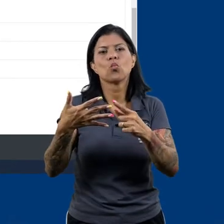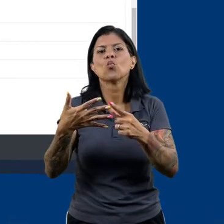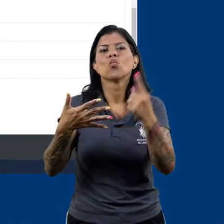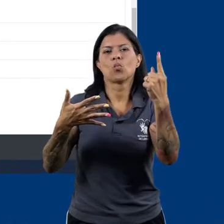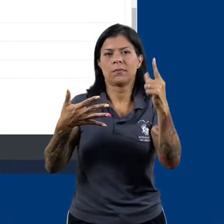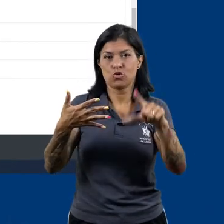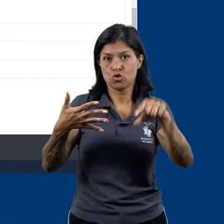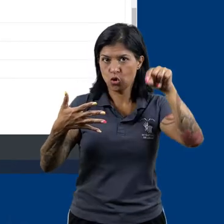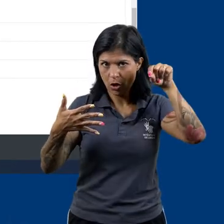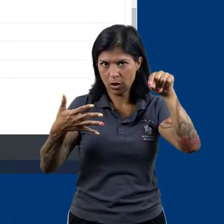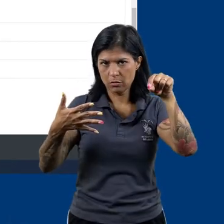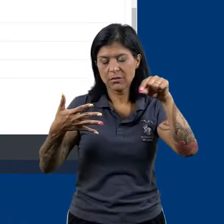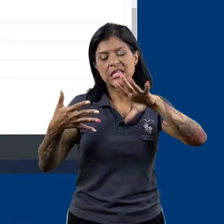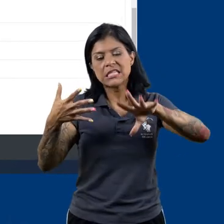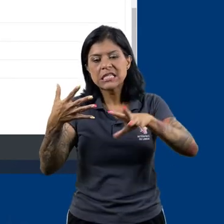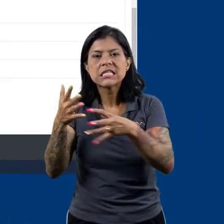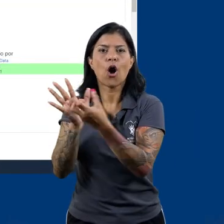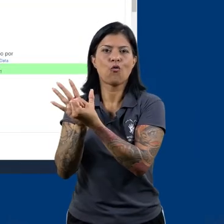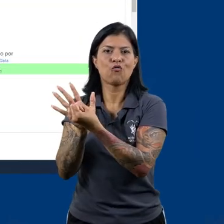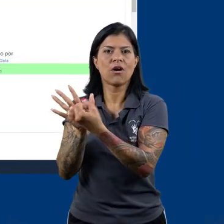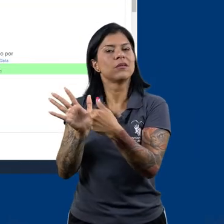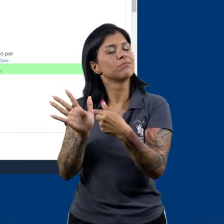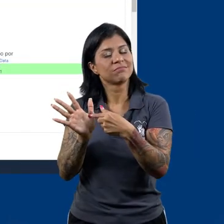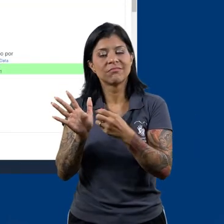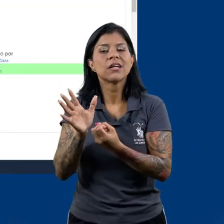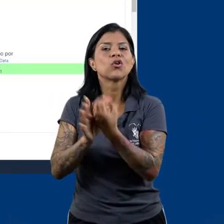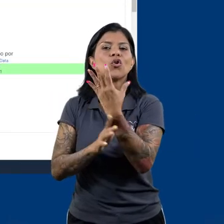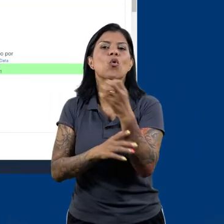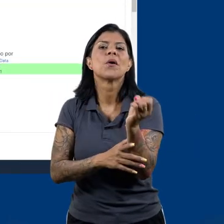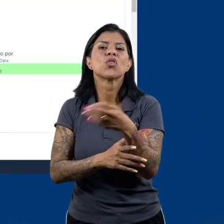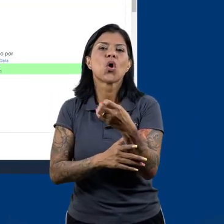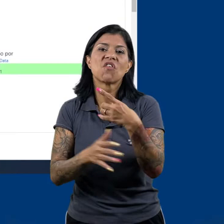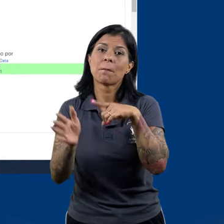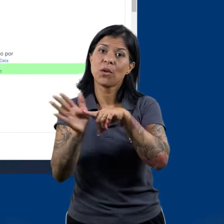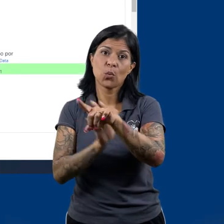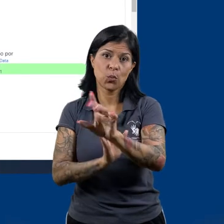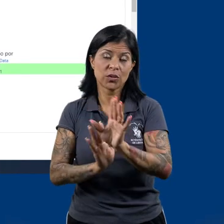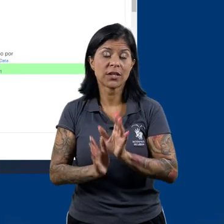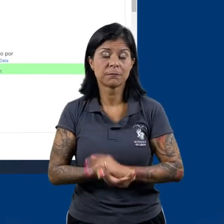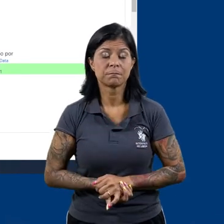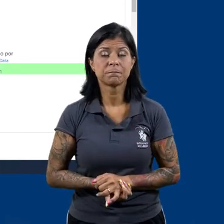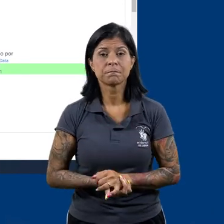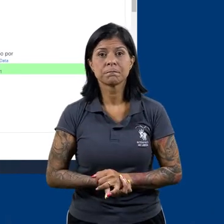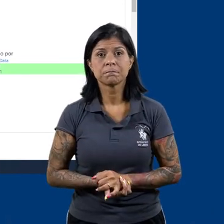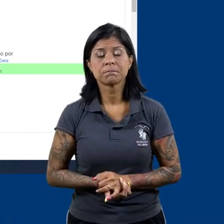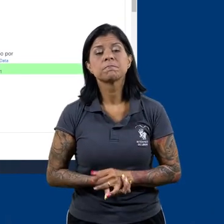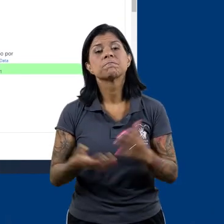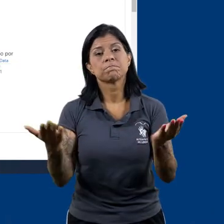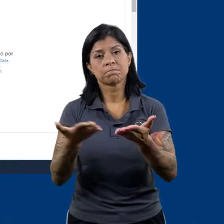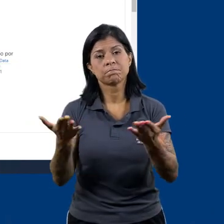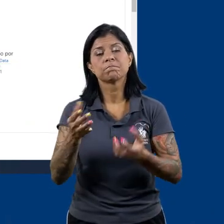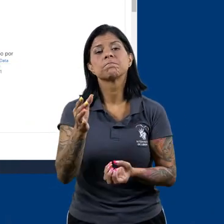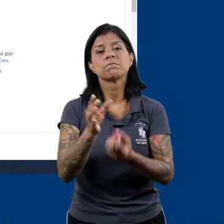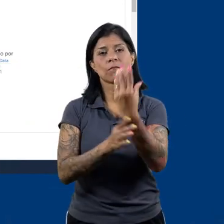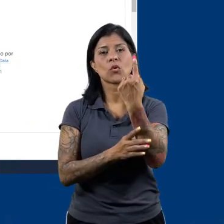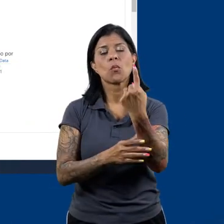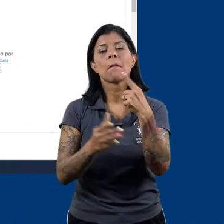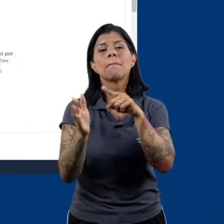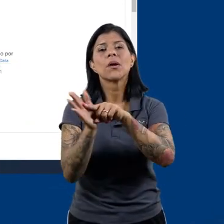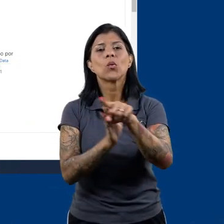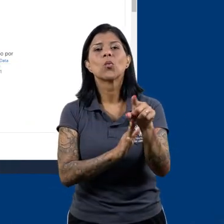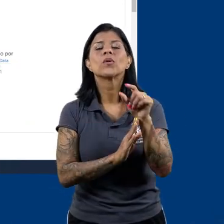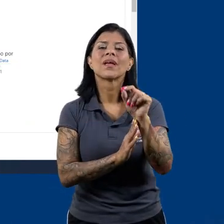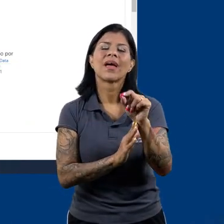forma as alterações está criada a nova questão do tipo múltipla escolha